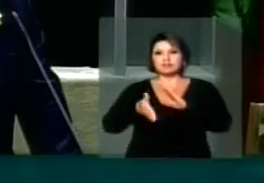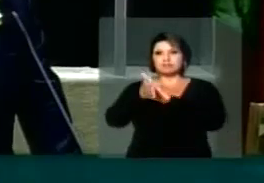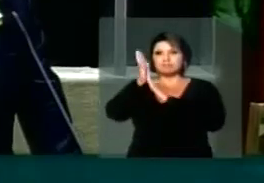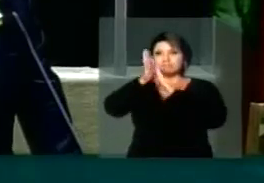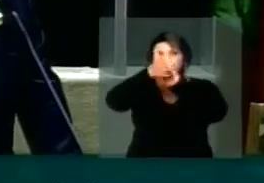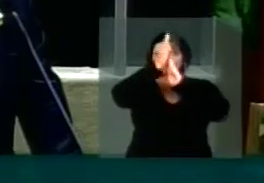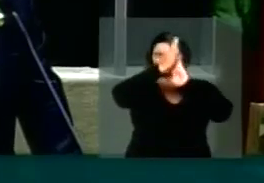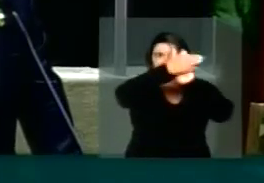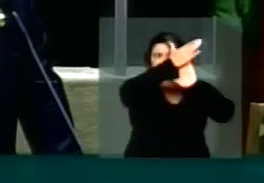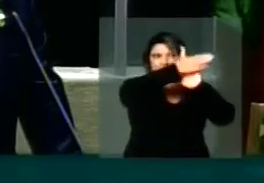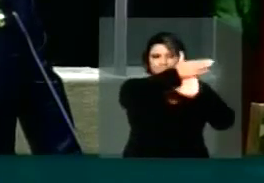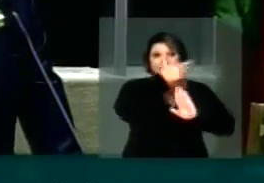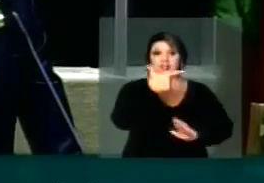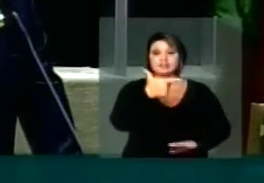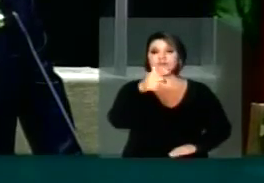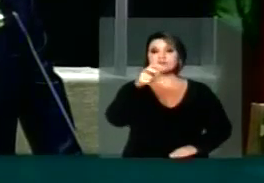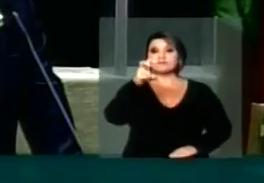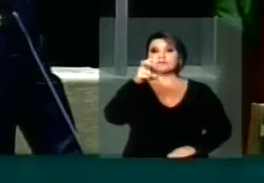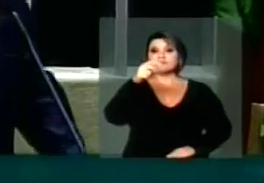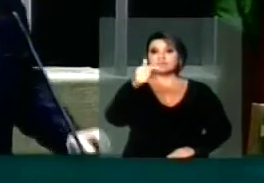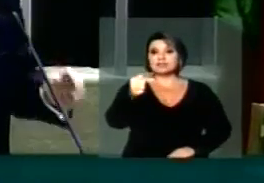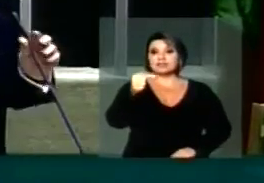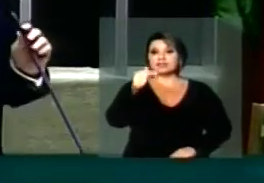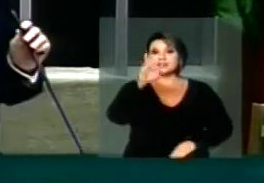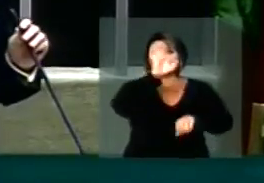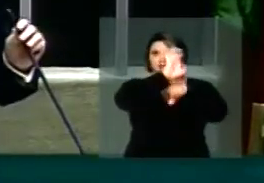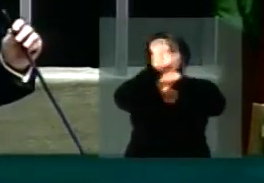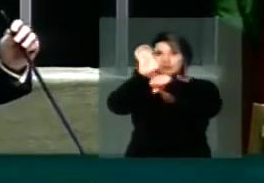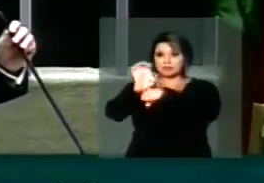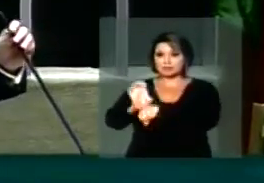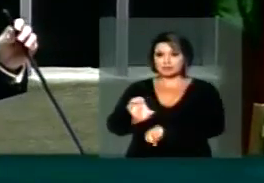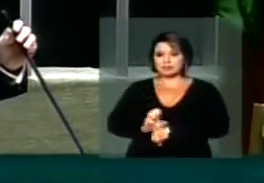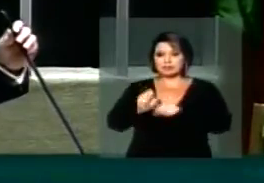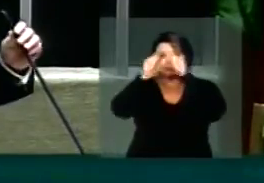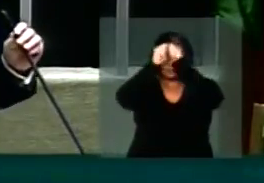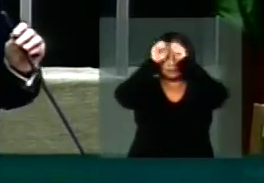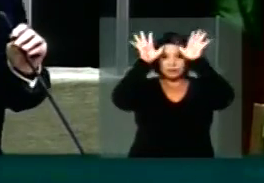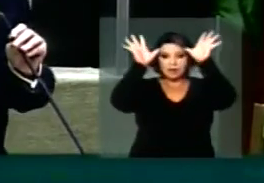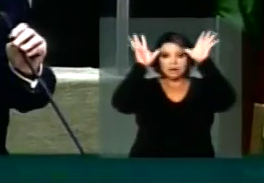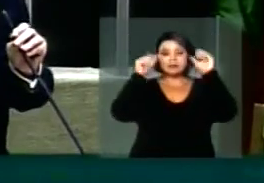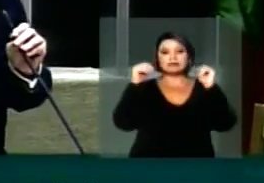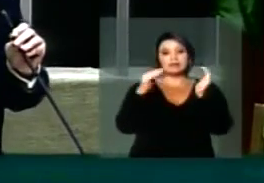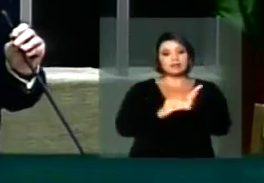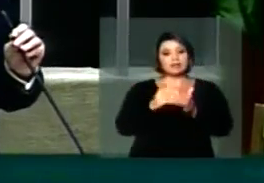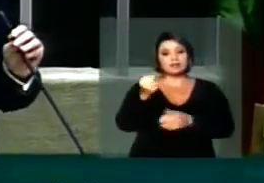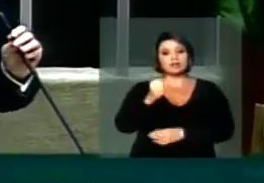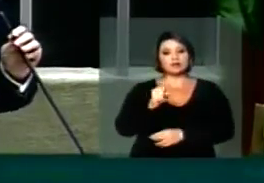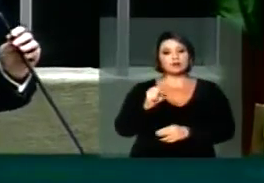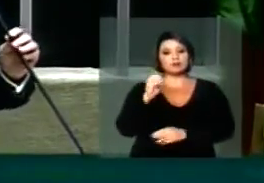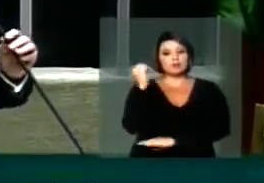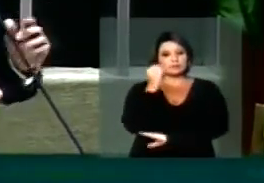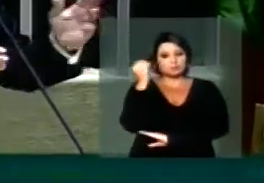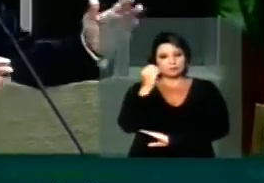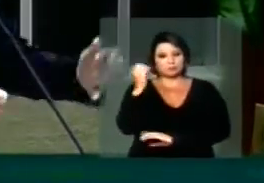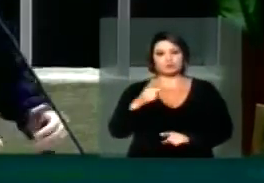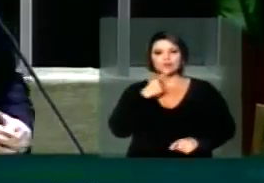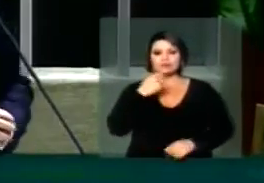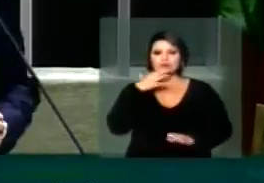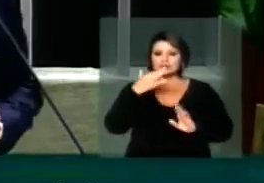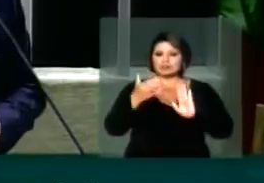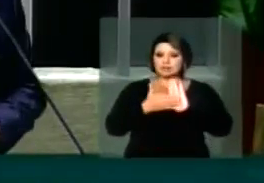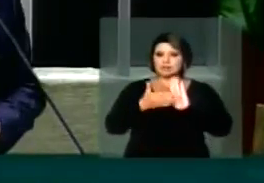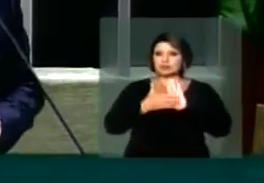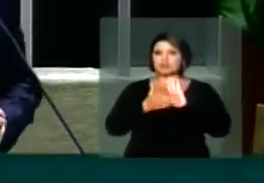do Brasil, do Acre ao Rio Grande do Sul, para debater não somente as propostas